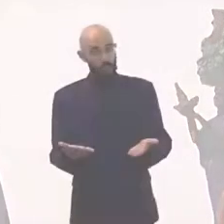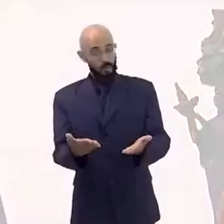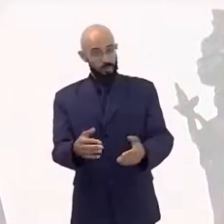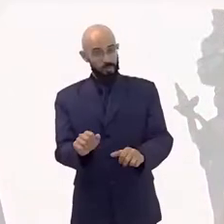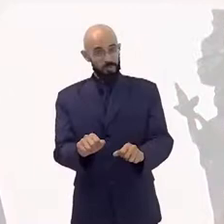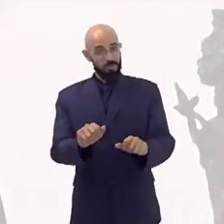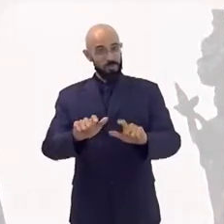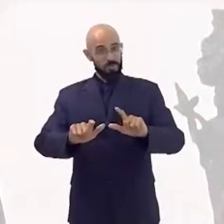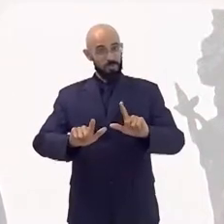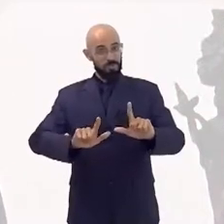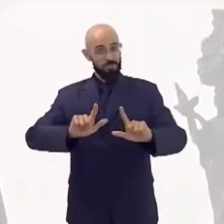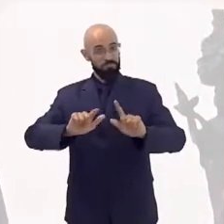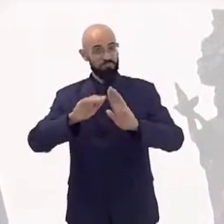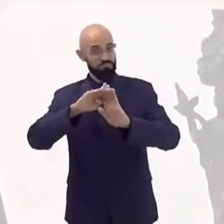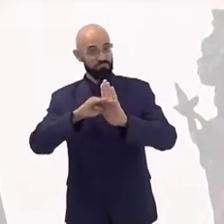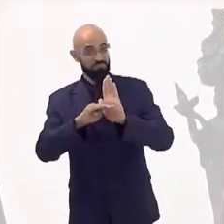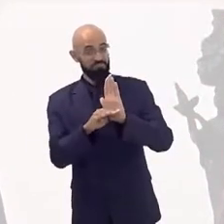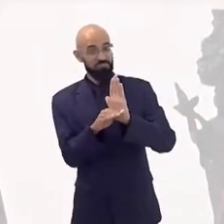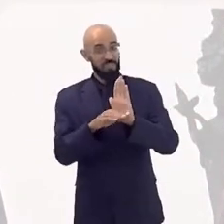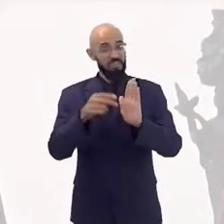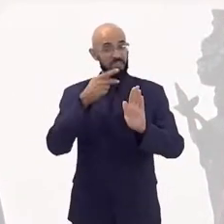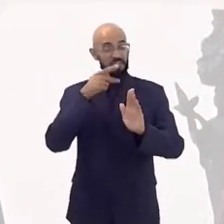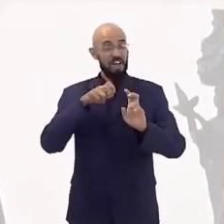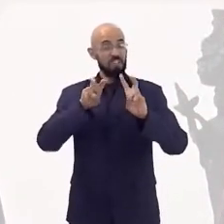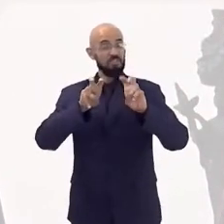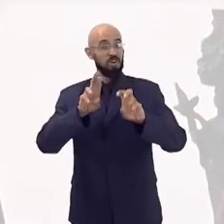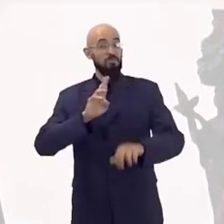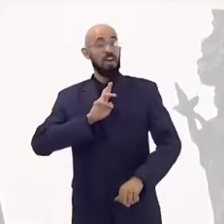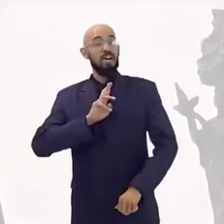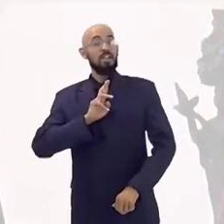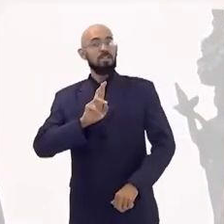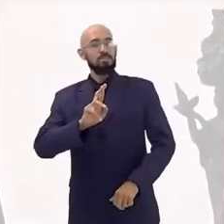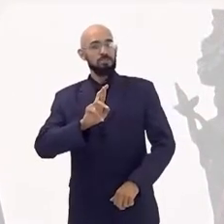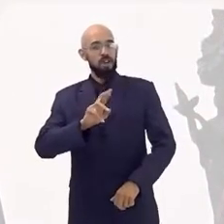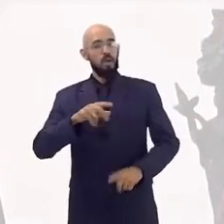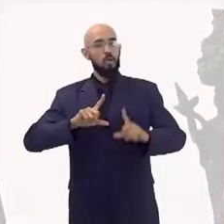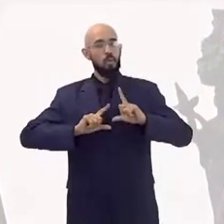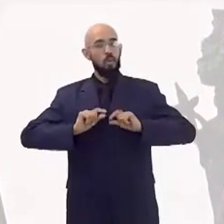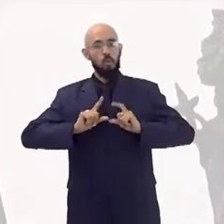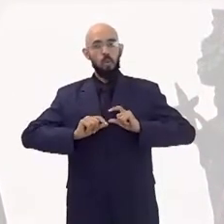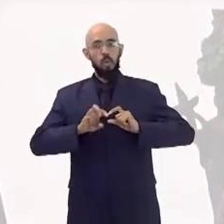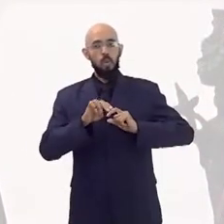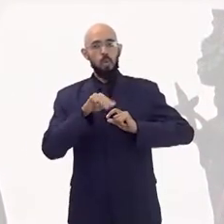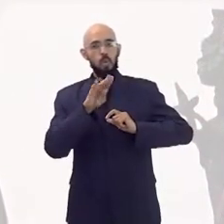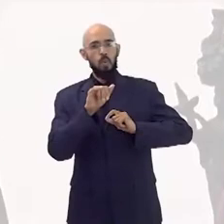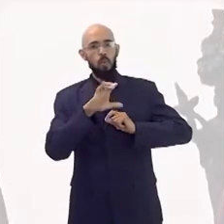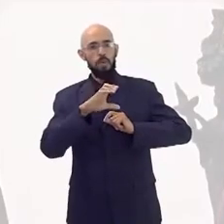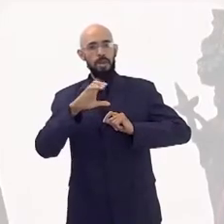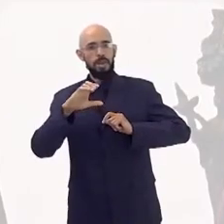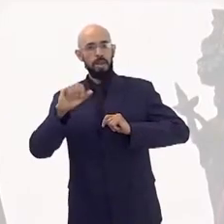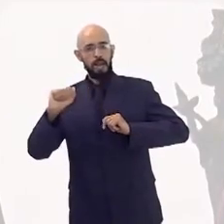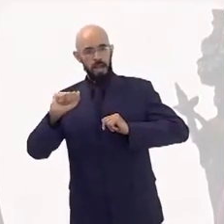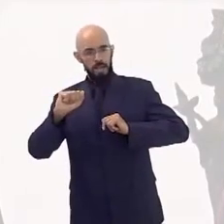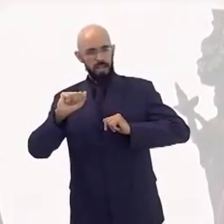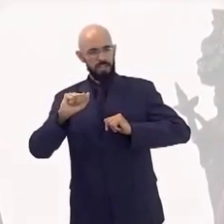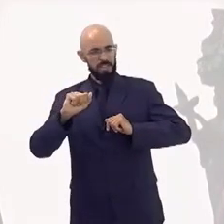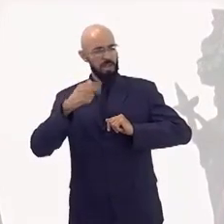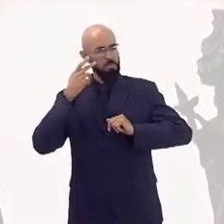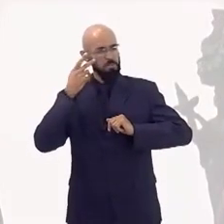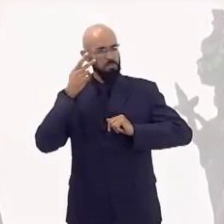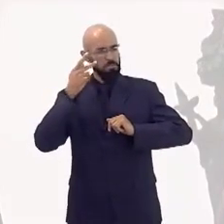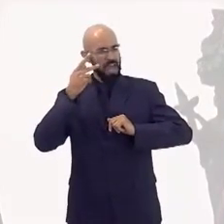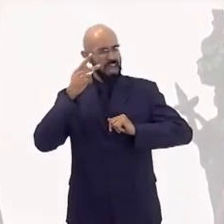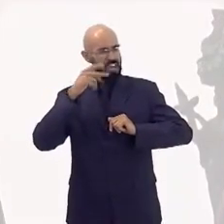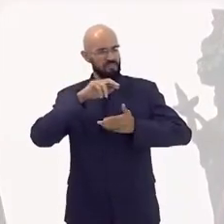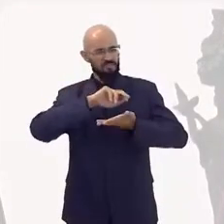Hoje o programa Expo Religião vai falar sobre a religião Wicca, que para